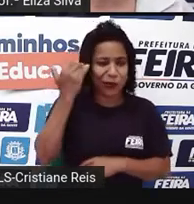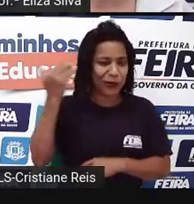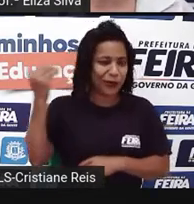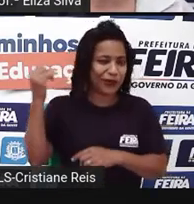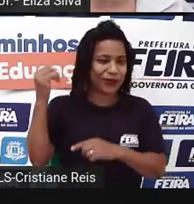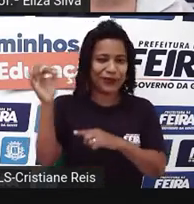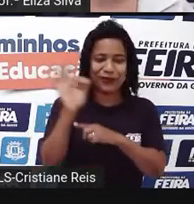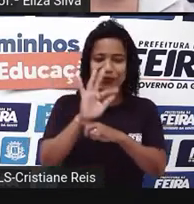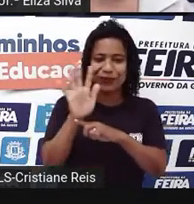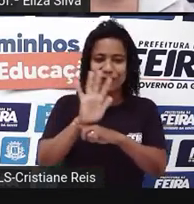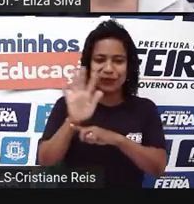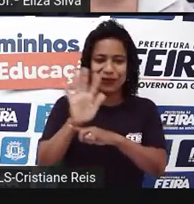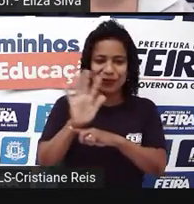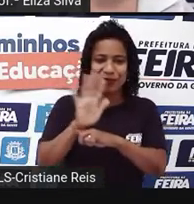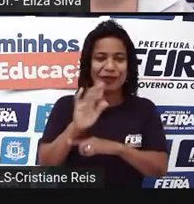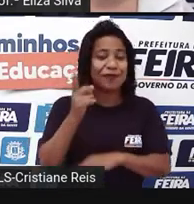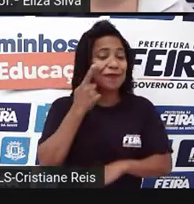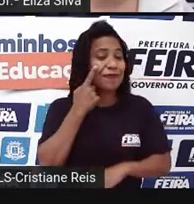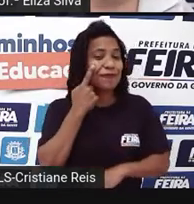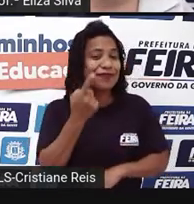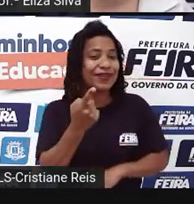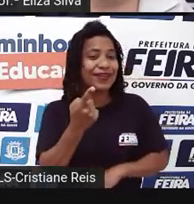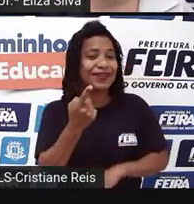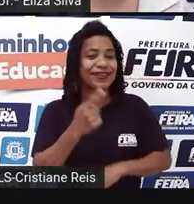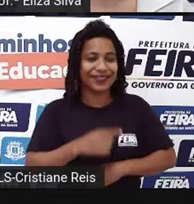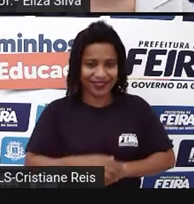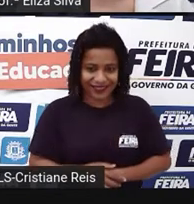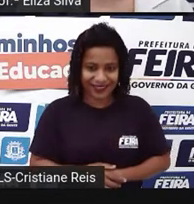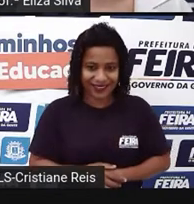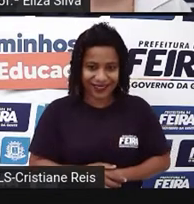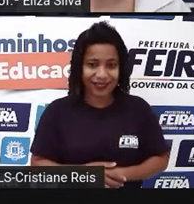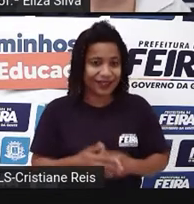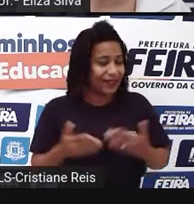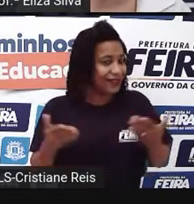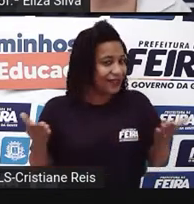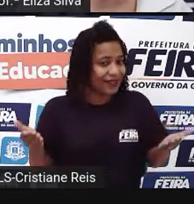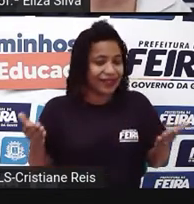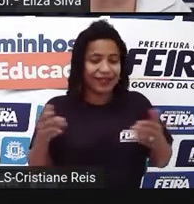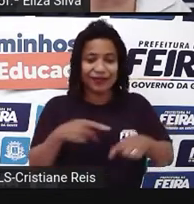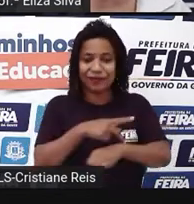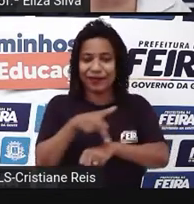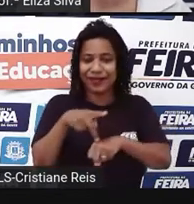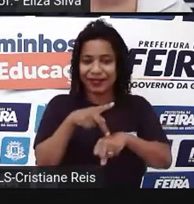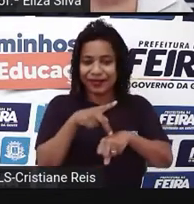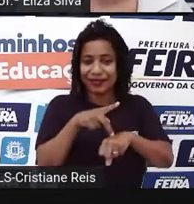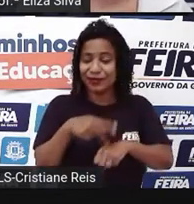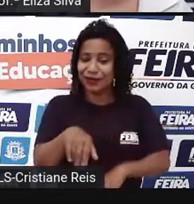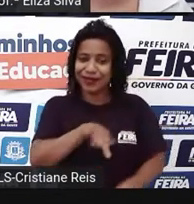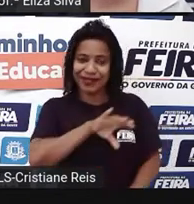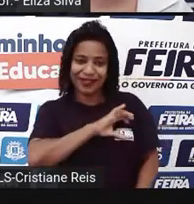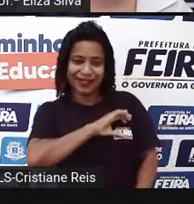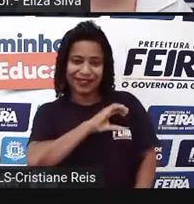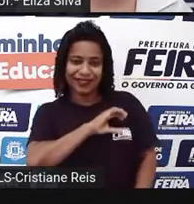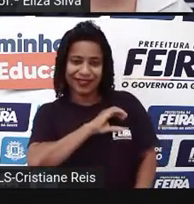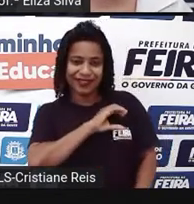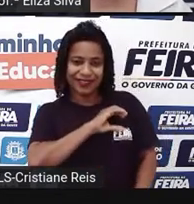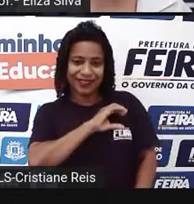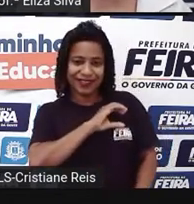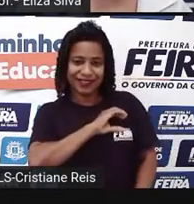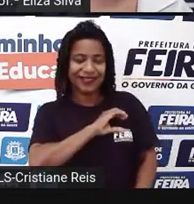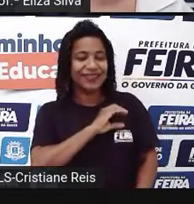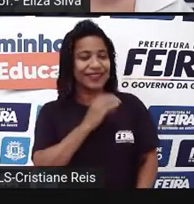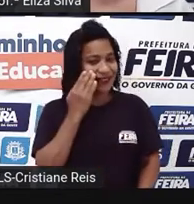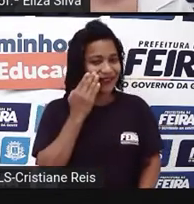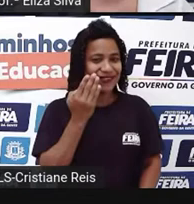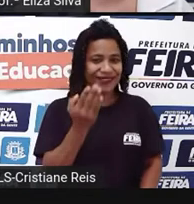observem aqui a nacionalidade Canadian, então ele só pode ser de onde? He is from